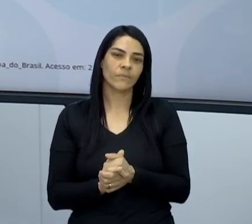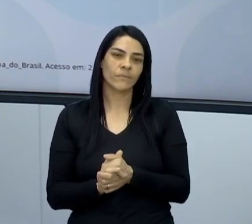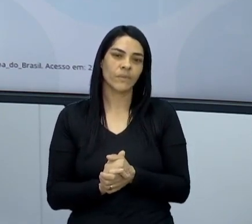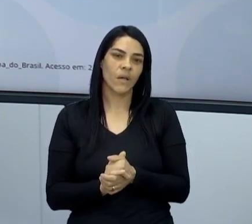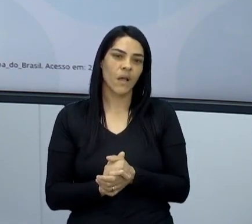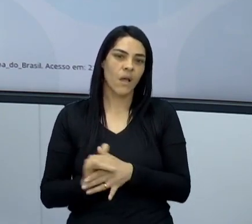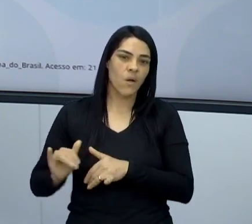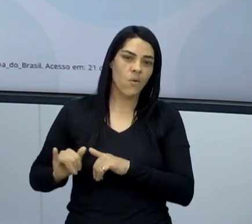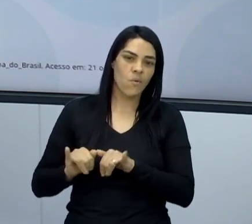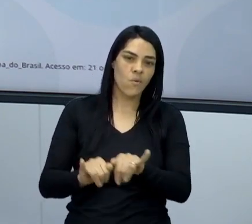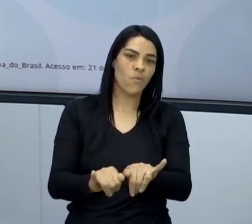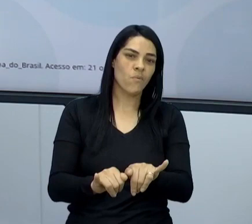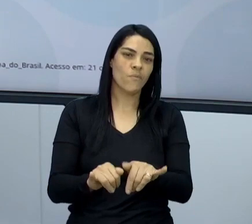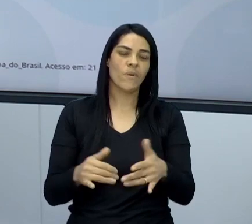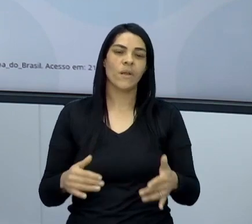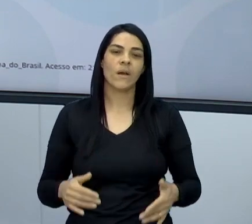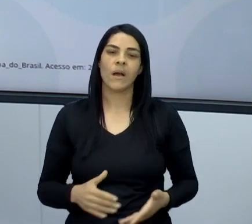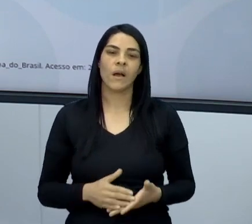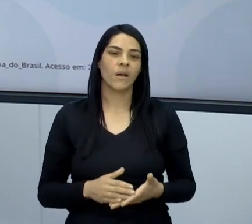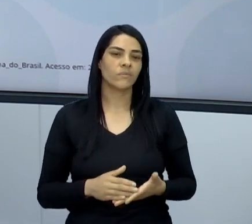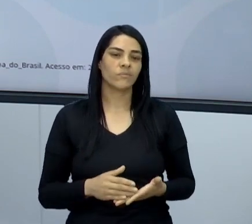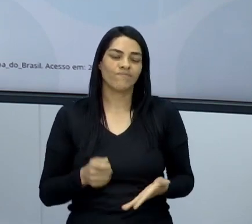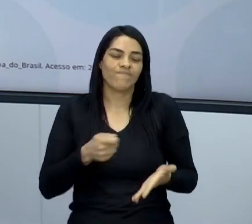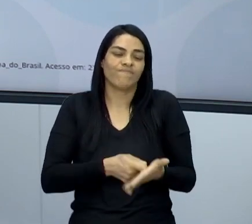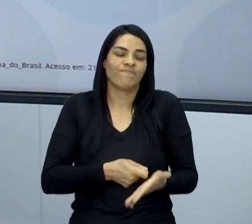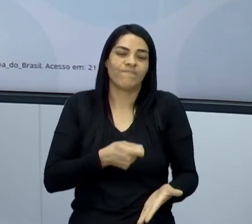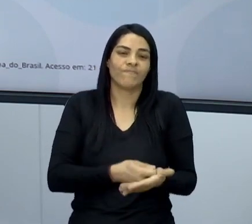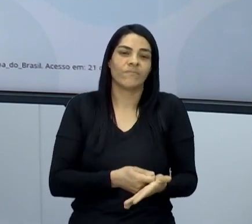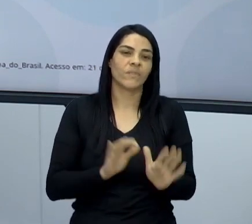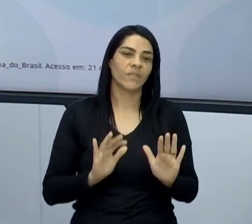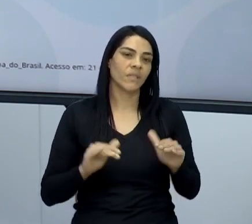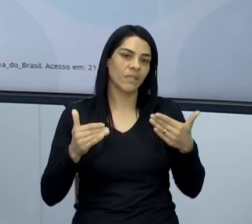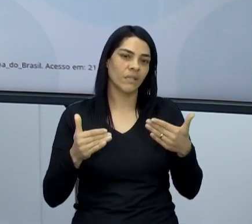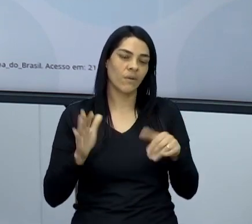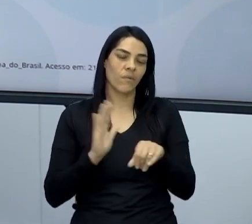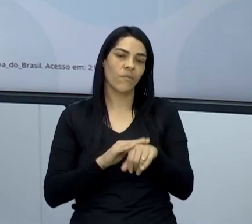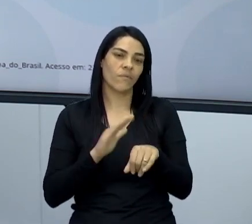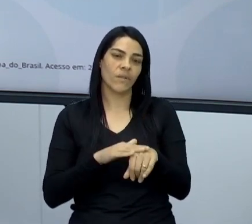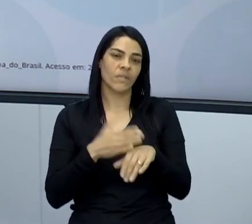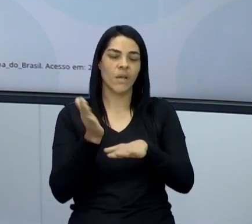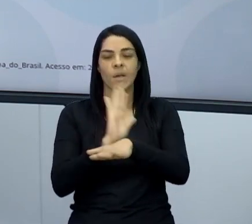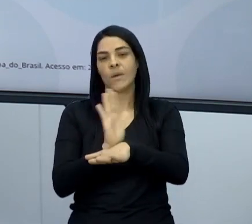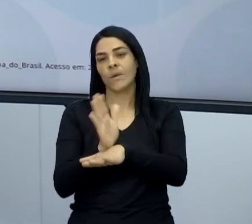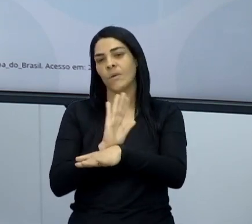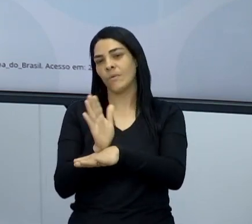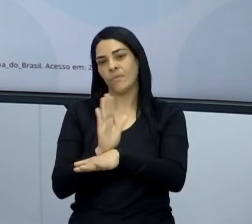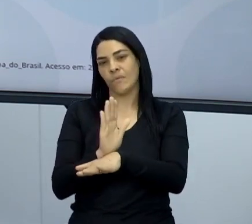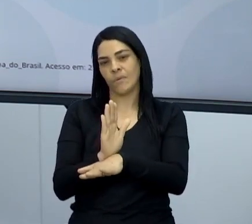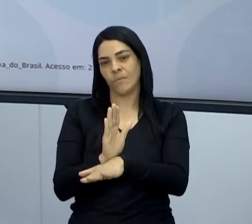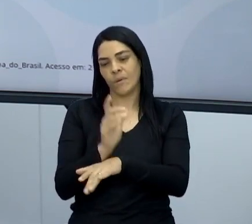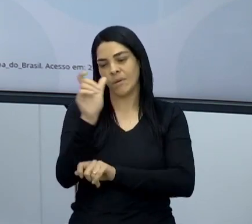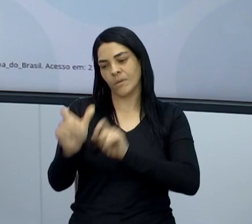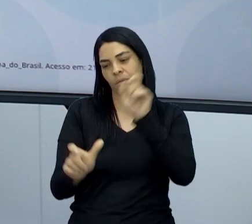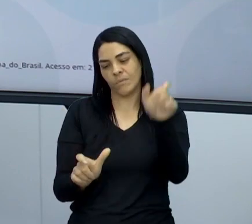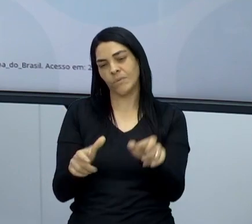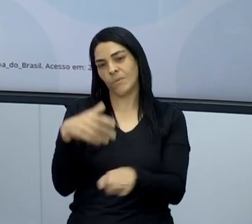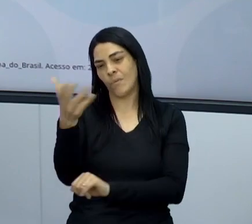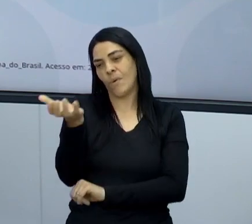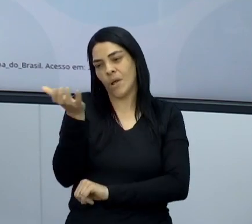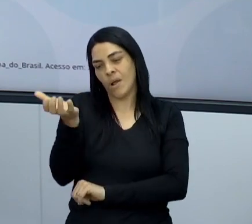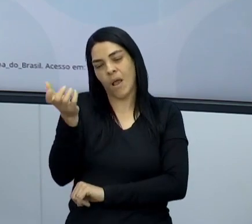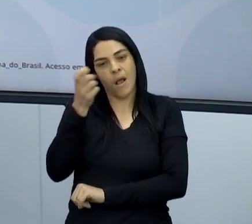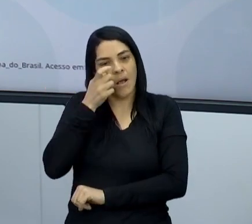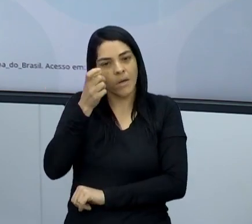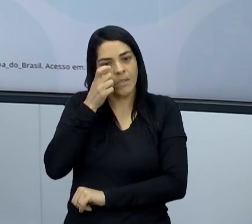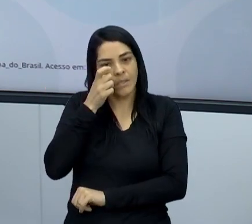impõe. Então, vamos fazer o filme da maneira que eles querem assistir. Então, você começa filme